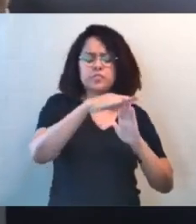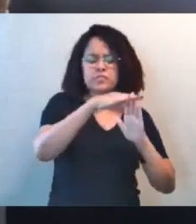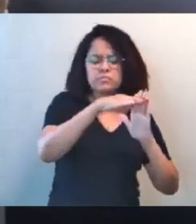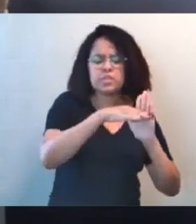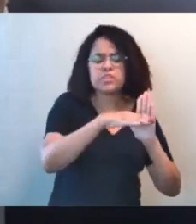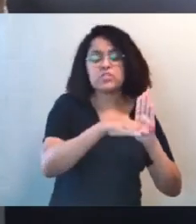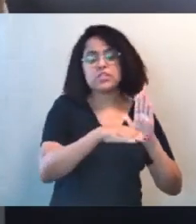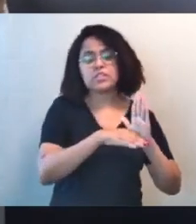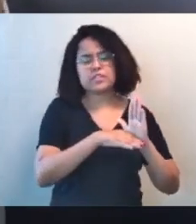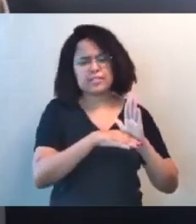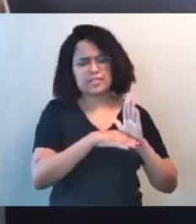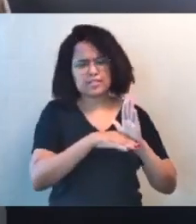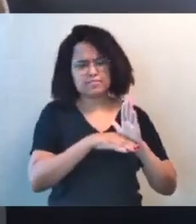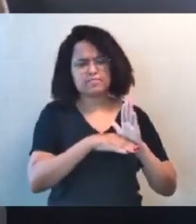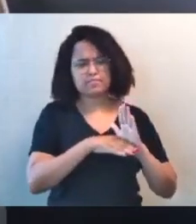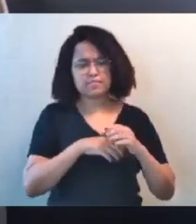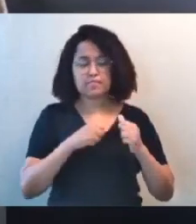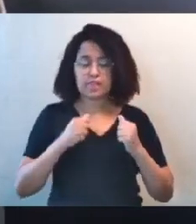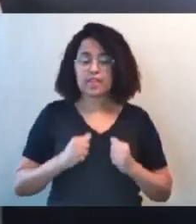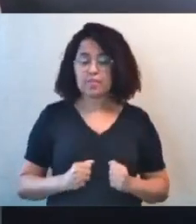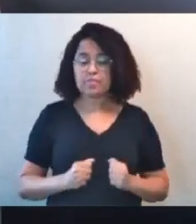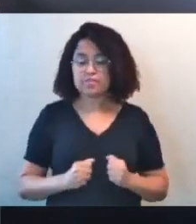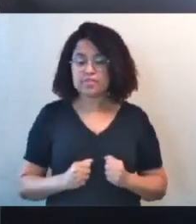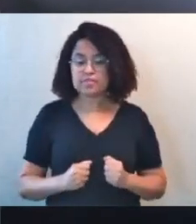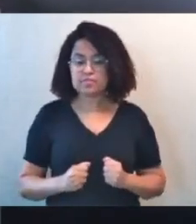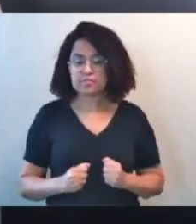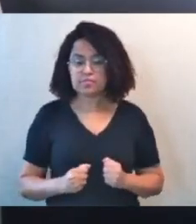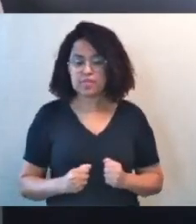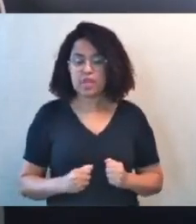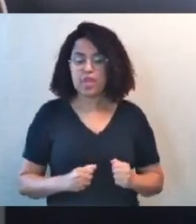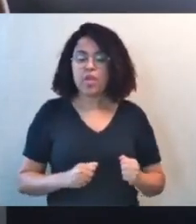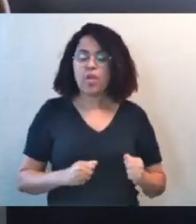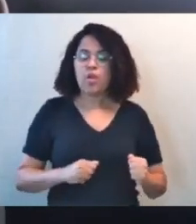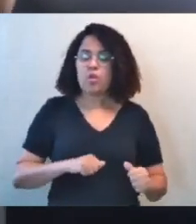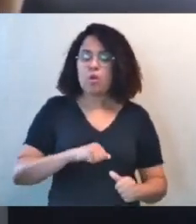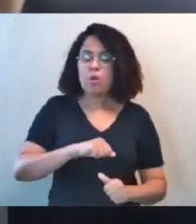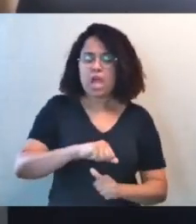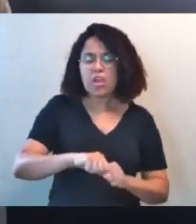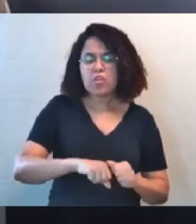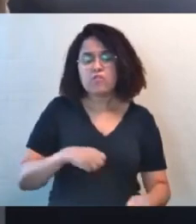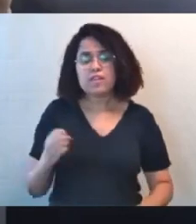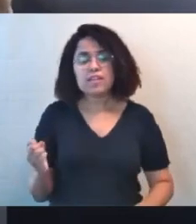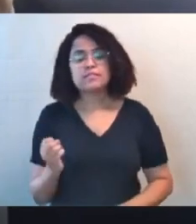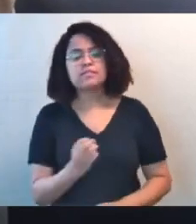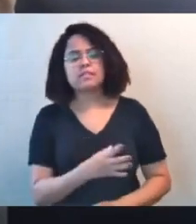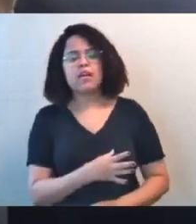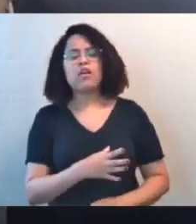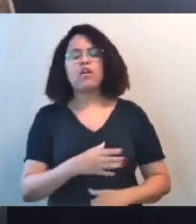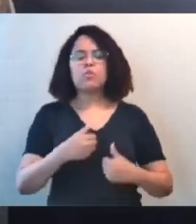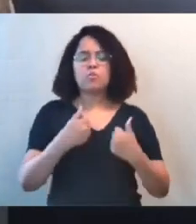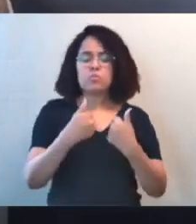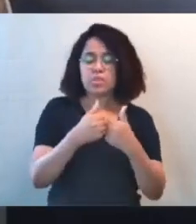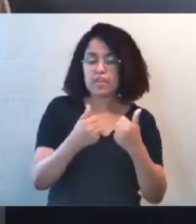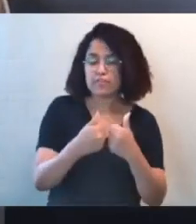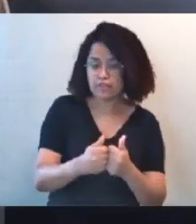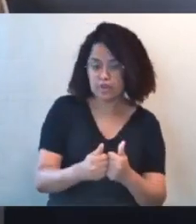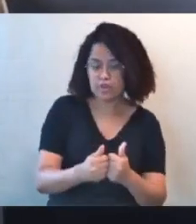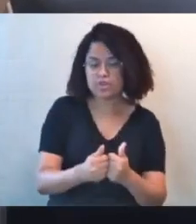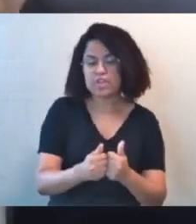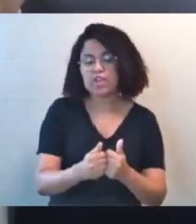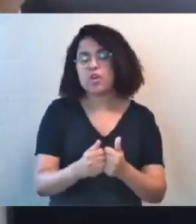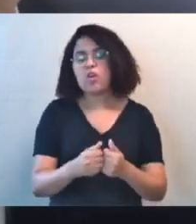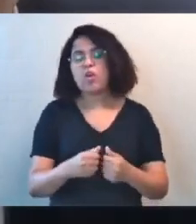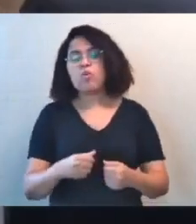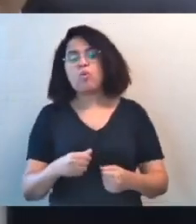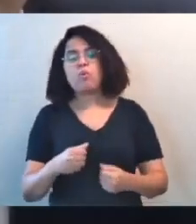eu tenho muita convicção que com a renovação da frota que nós estamos fazendo, com os veículos novos, o número de